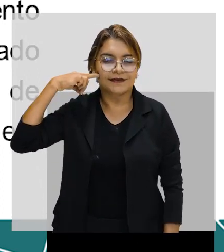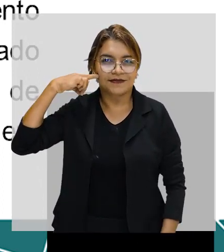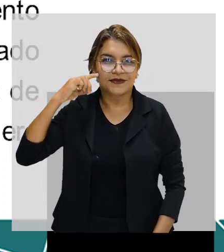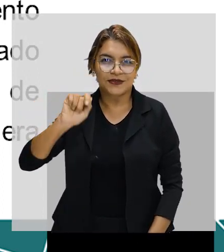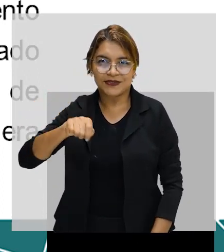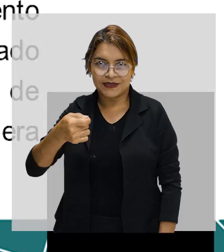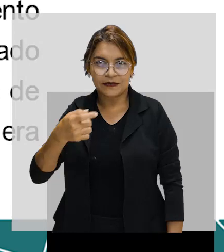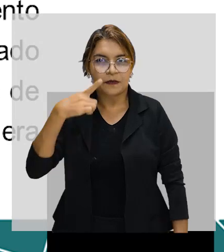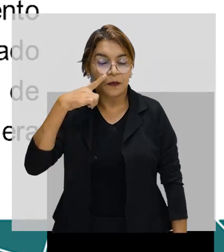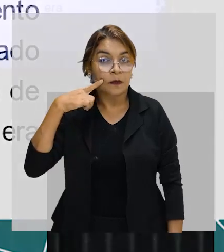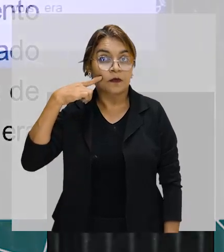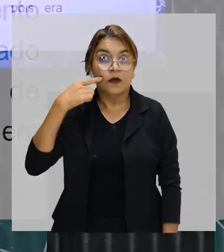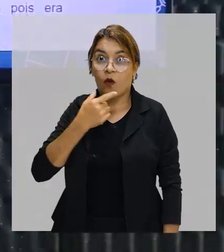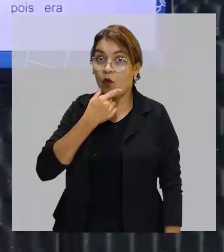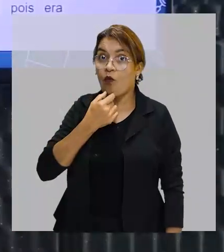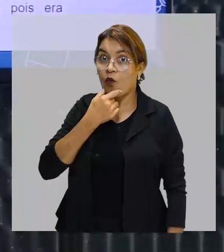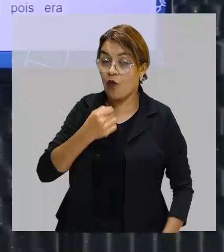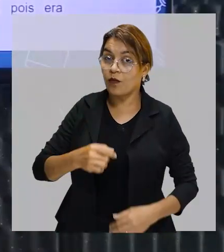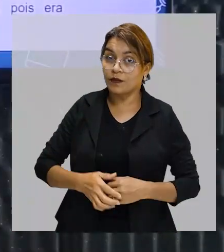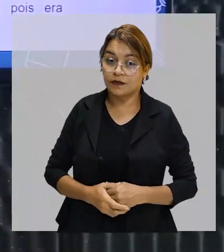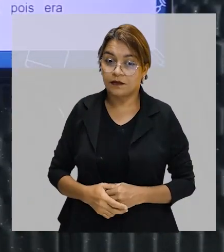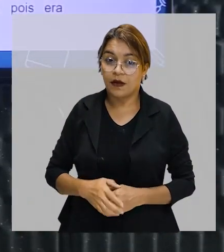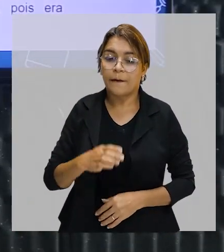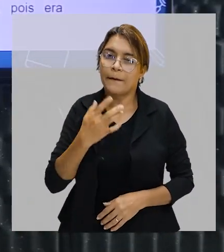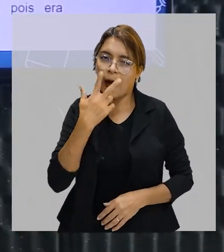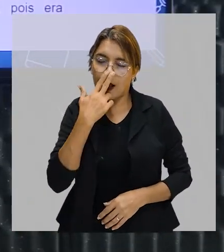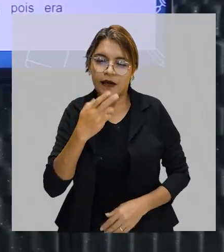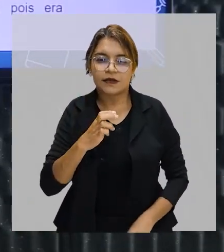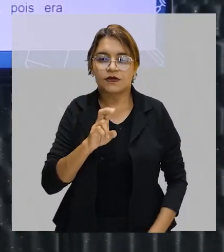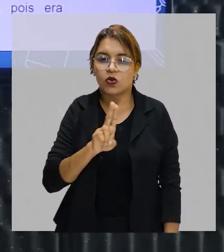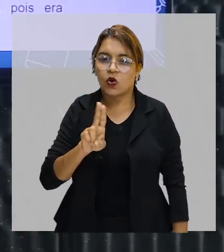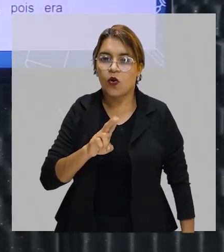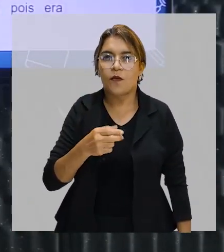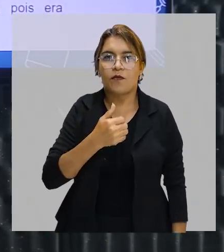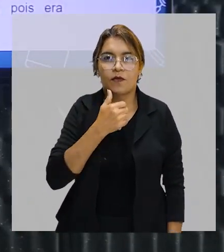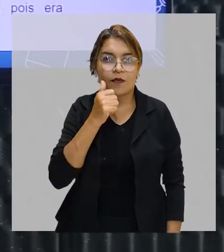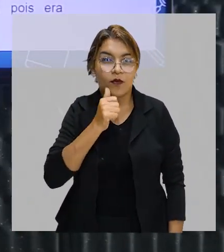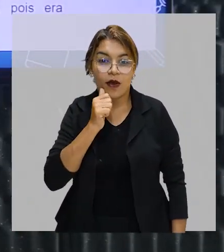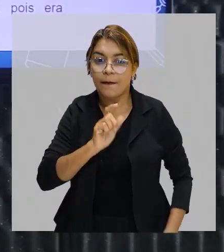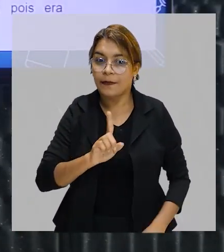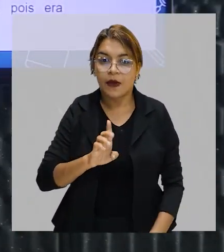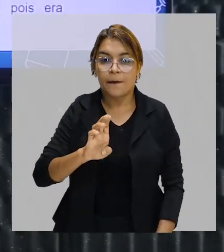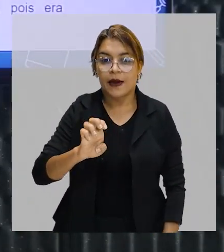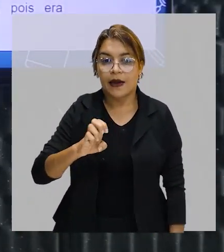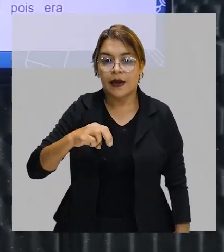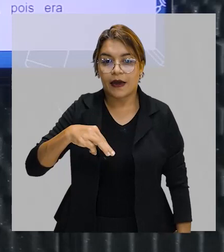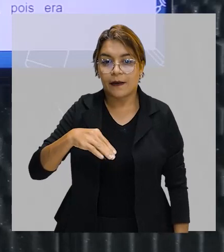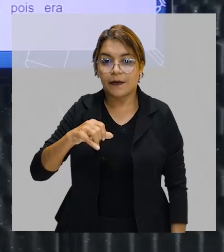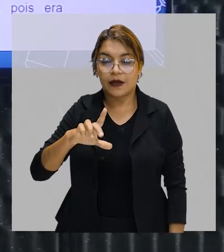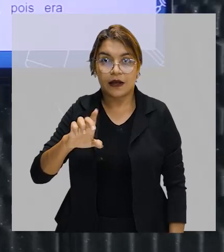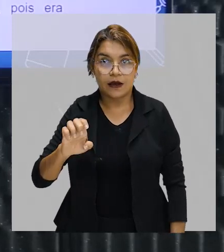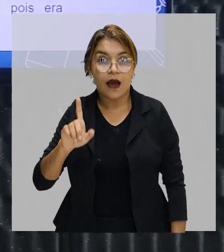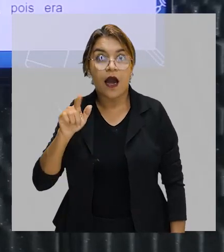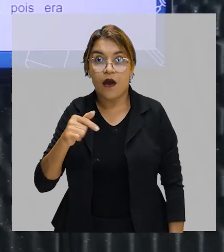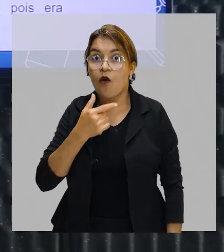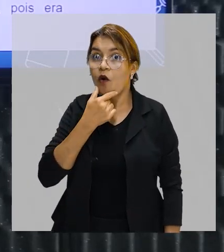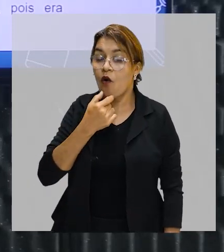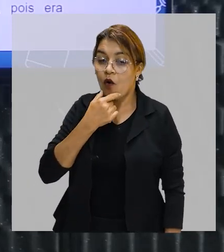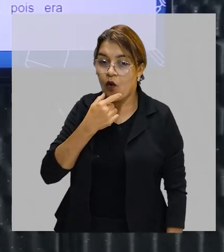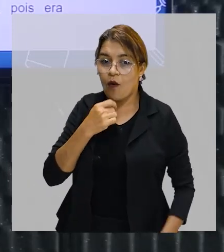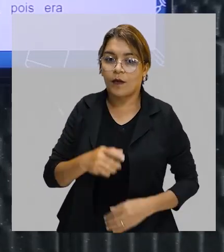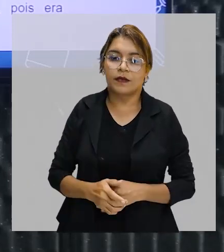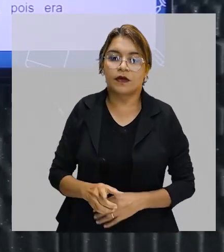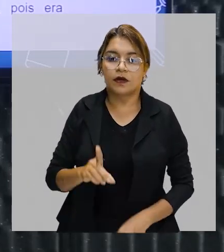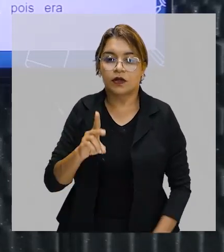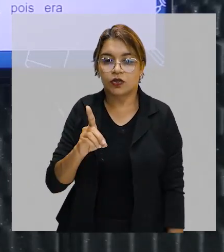Durkheim. É um homem, ok? Apesar do nome, né, para a gente ser um nome feminino, Émile, mas lá é um nome masculino.